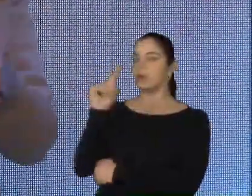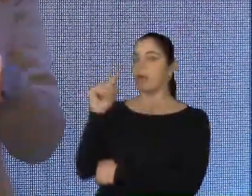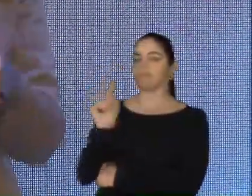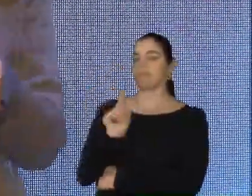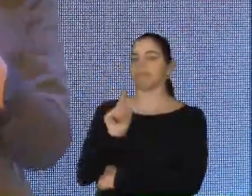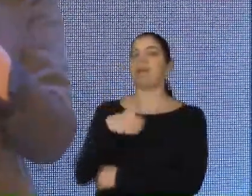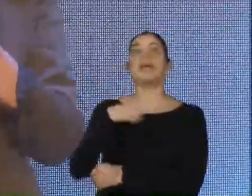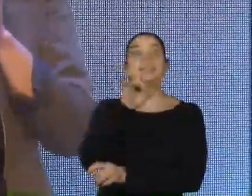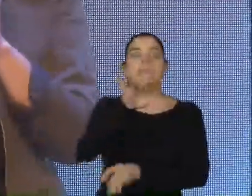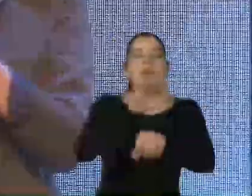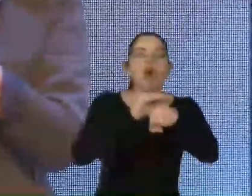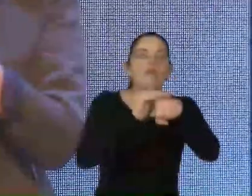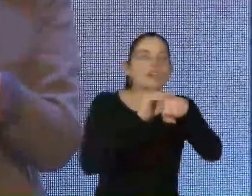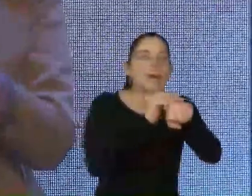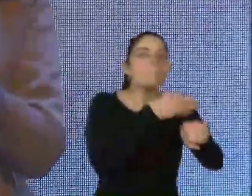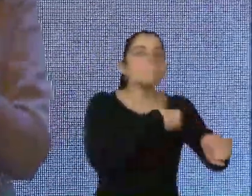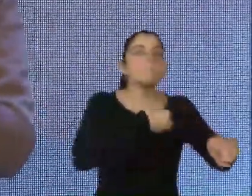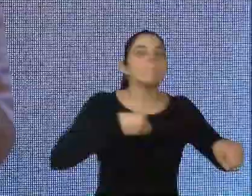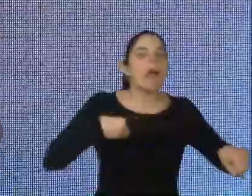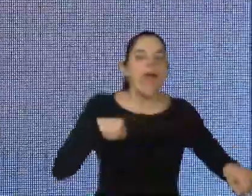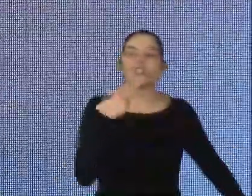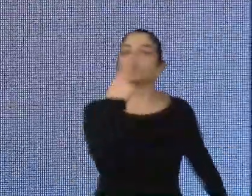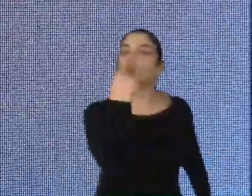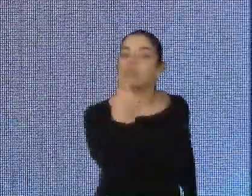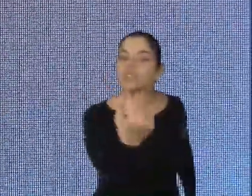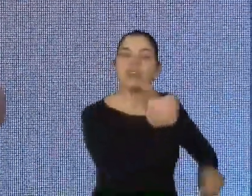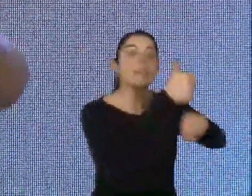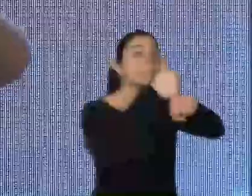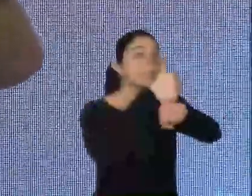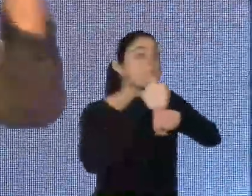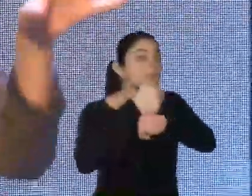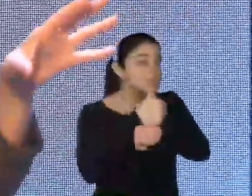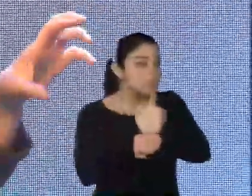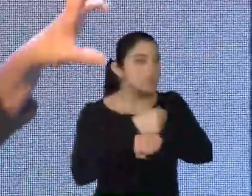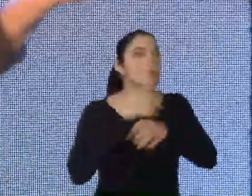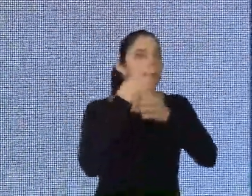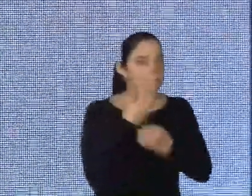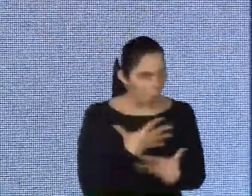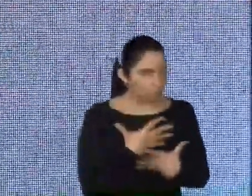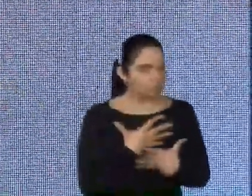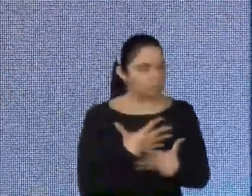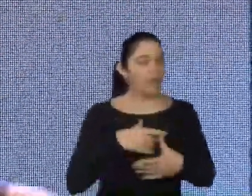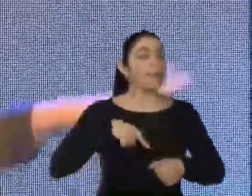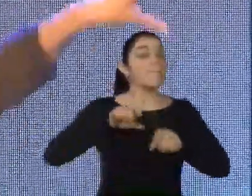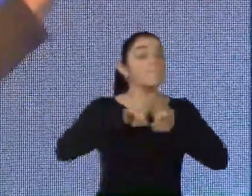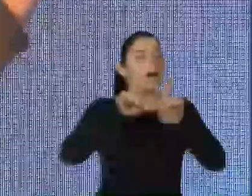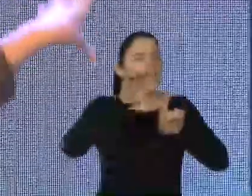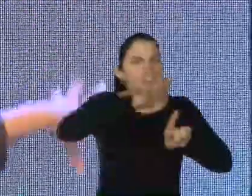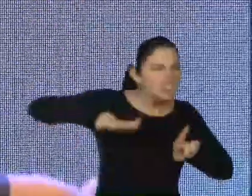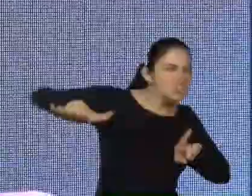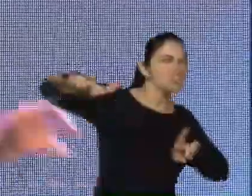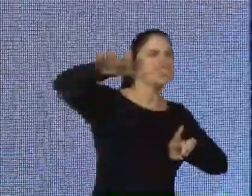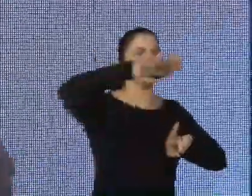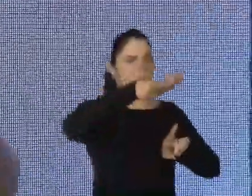médico ou com o nutricionista, pode estar embasando melhor isso. Mas, de uma forma mais genérica, colocar